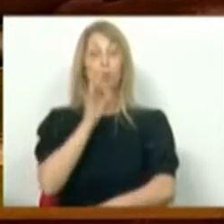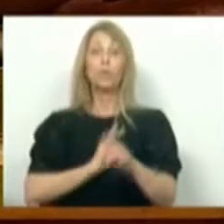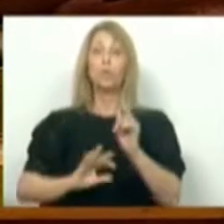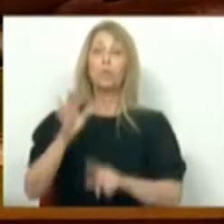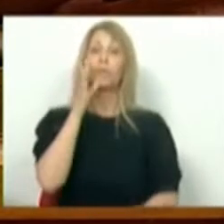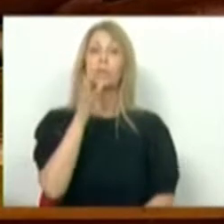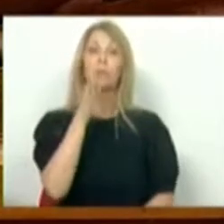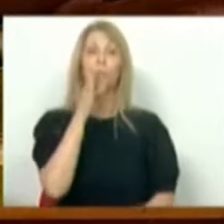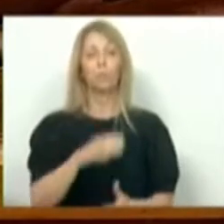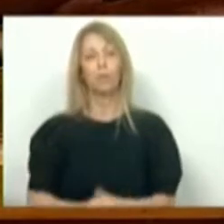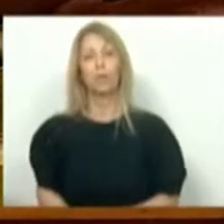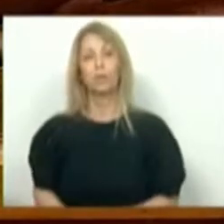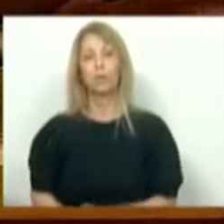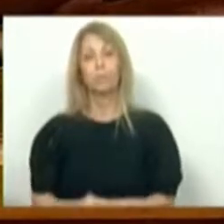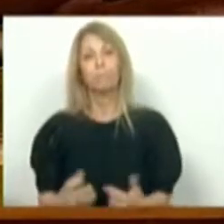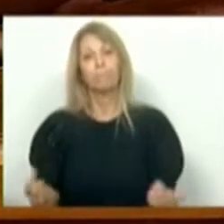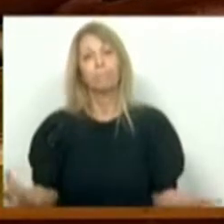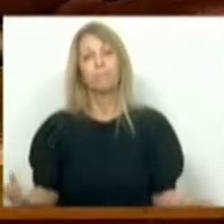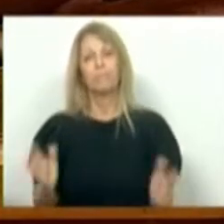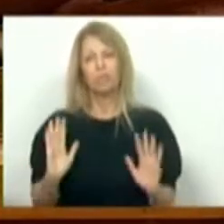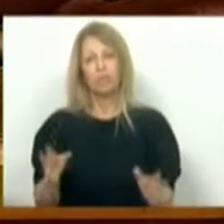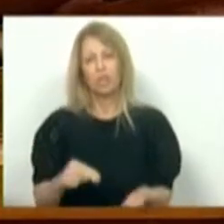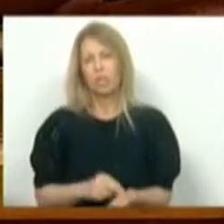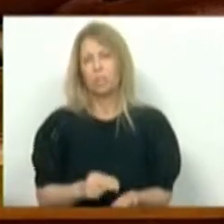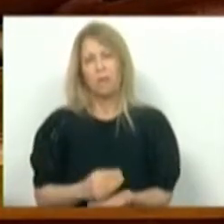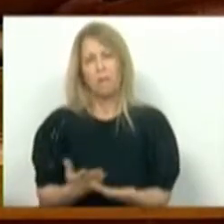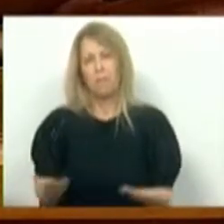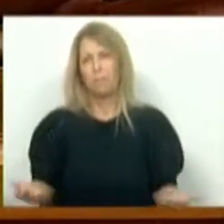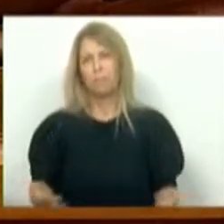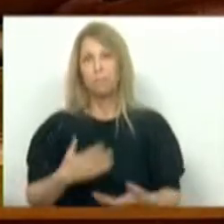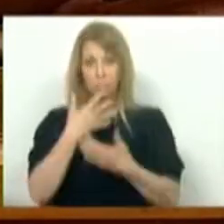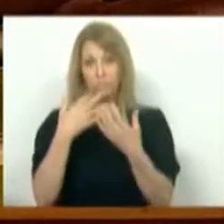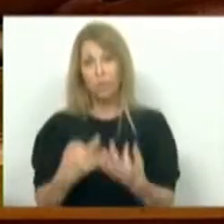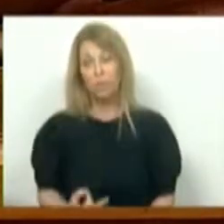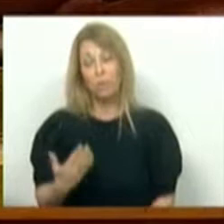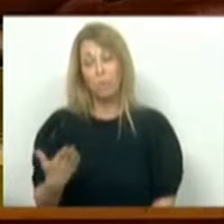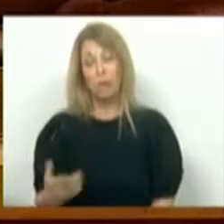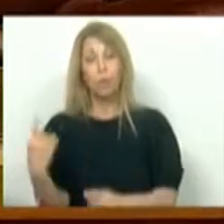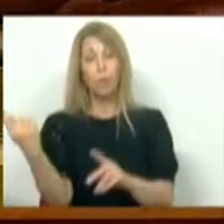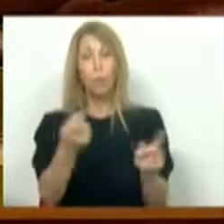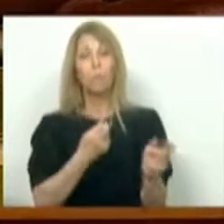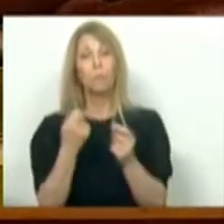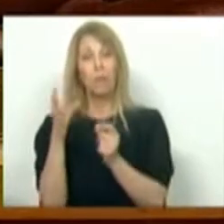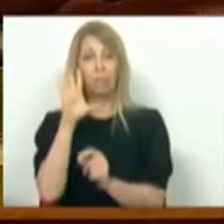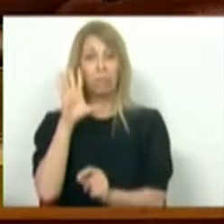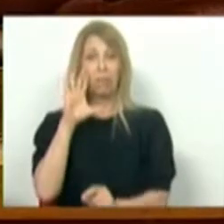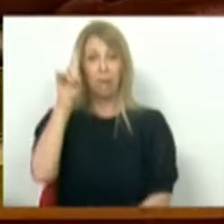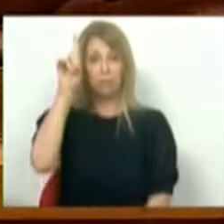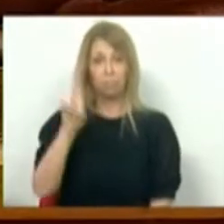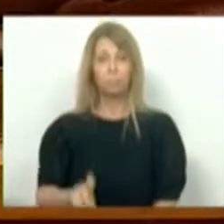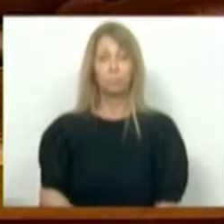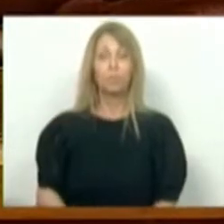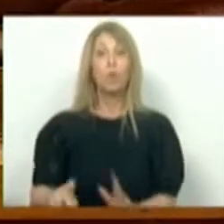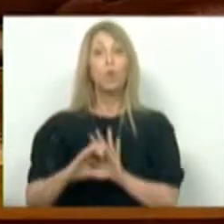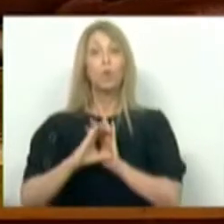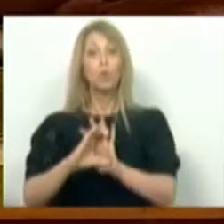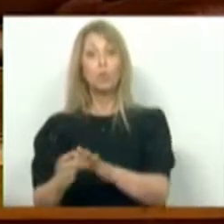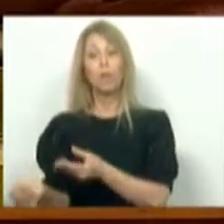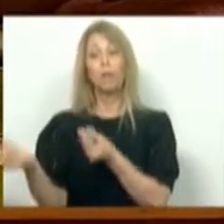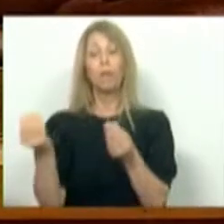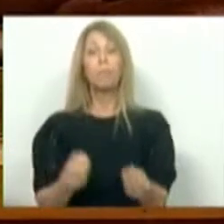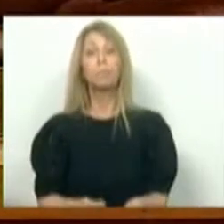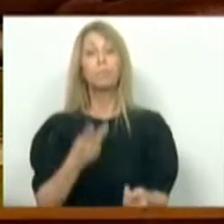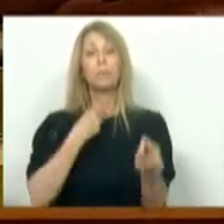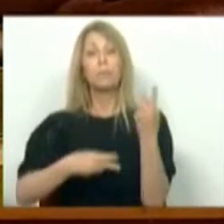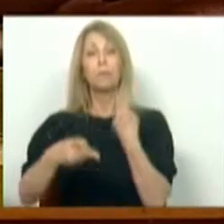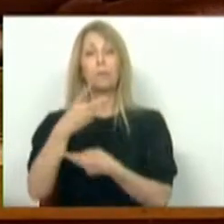deputados, era expectável e ficou confirmado com o debate desta tarde que o Chega apresenta uma moção